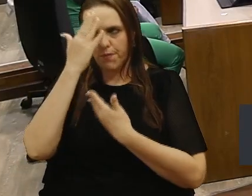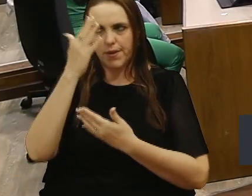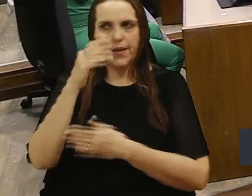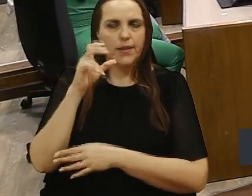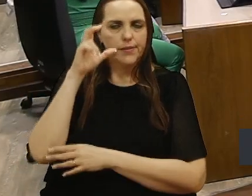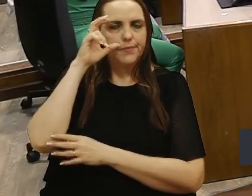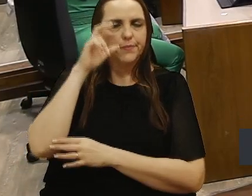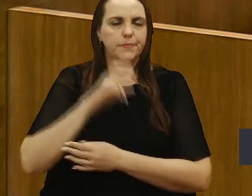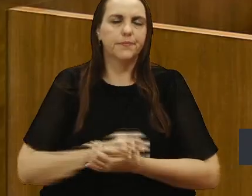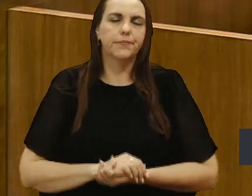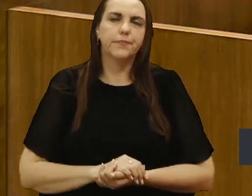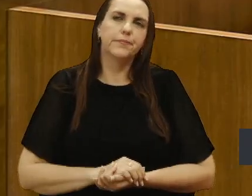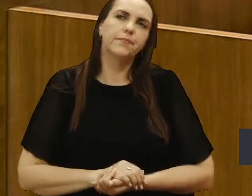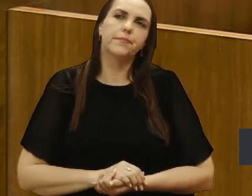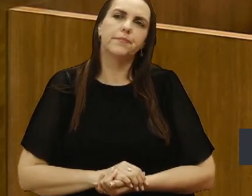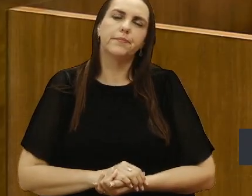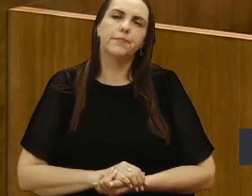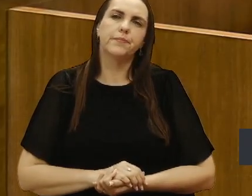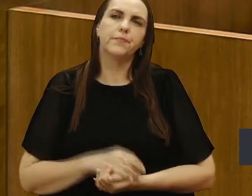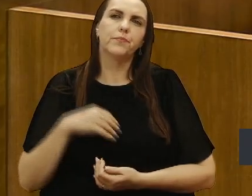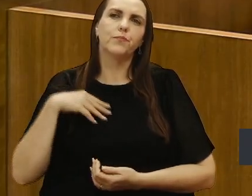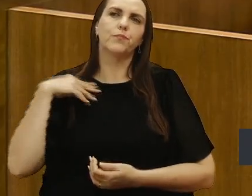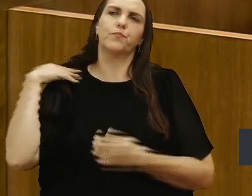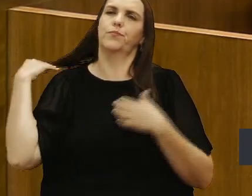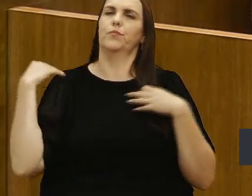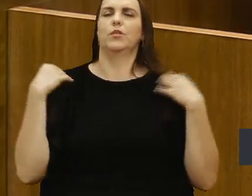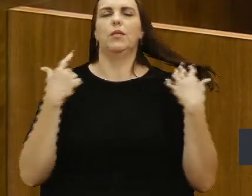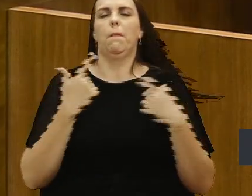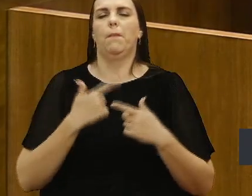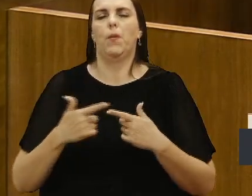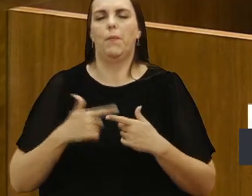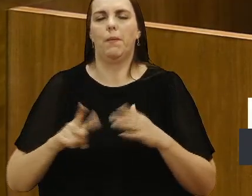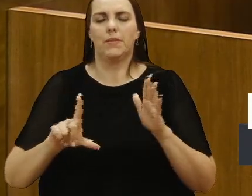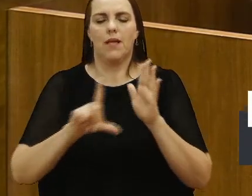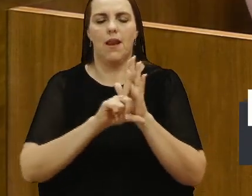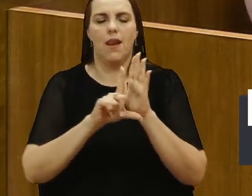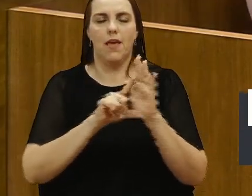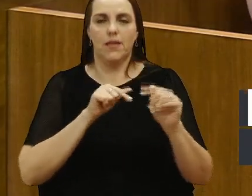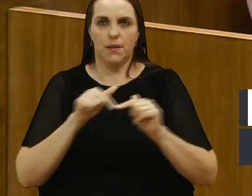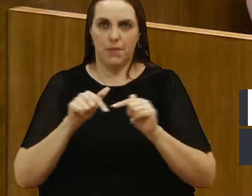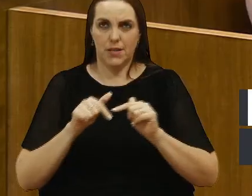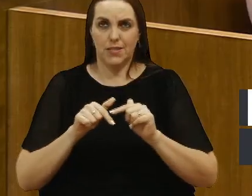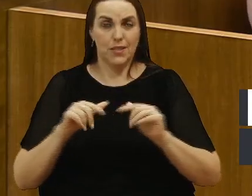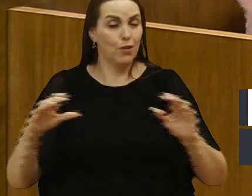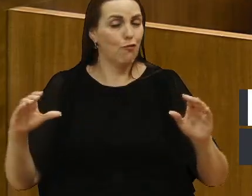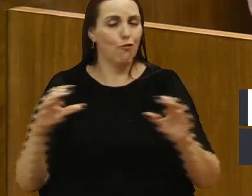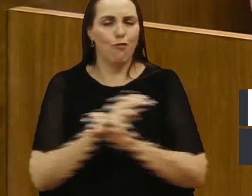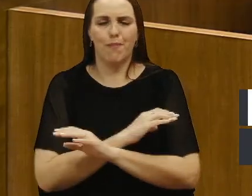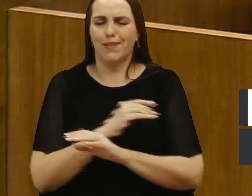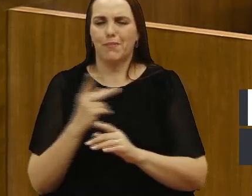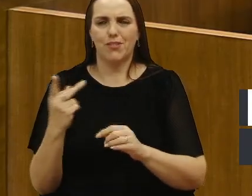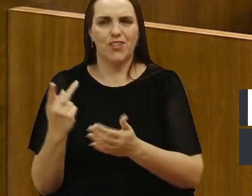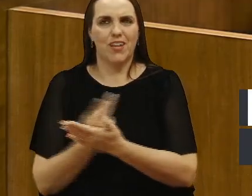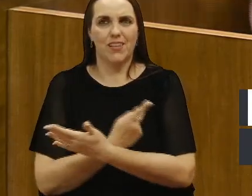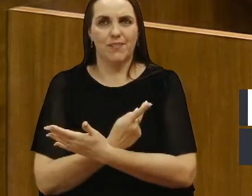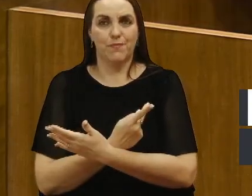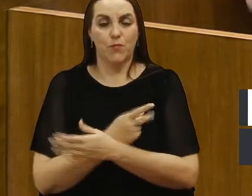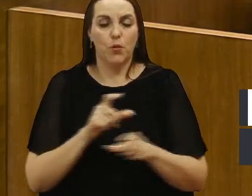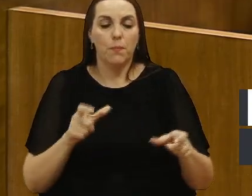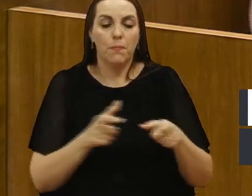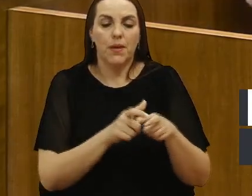todo dia. Quando não temos problemas com a legislação trabalhista, que está totalmente errada, porque o pequeno